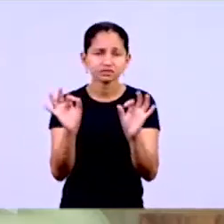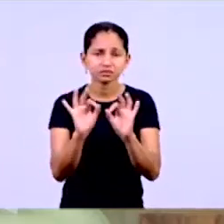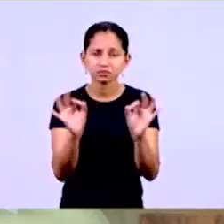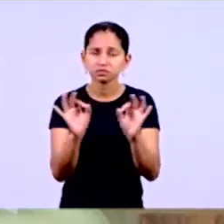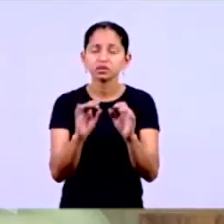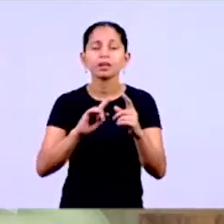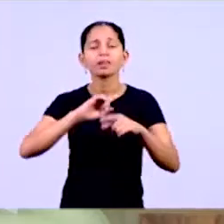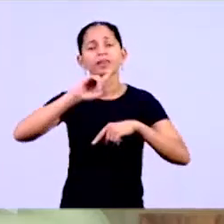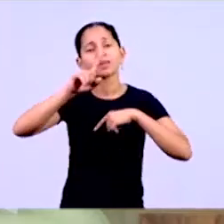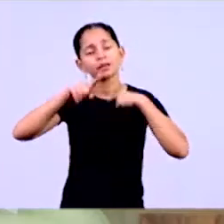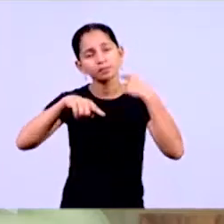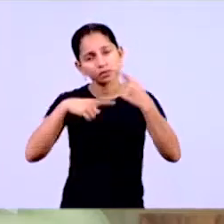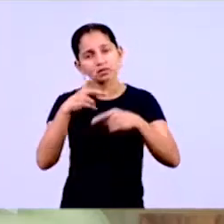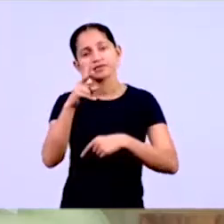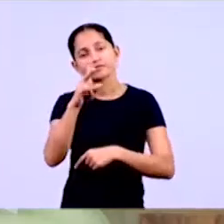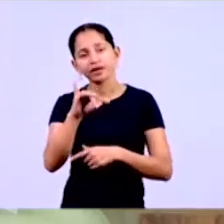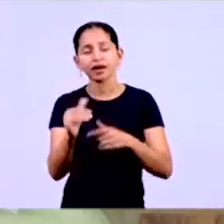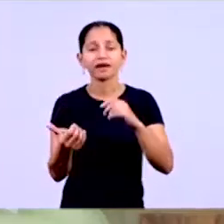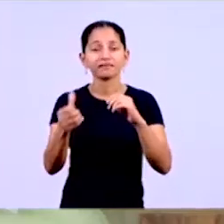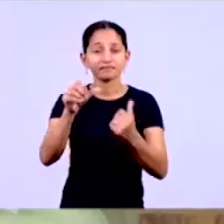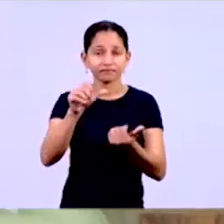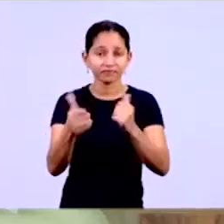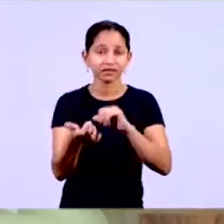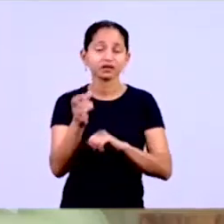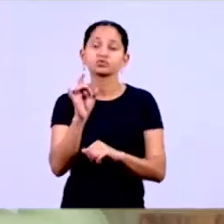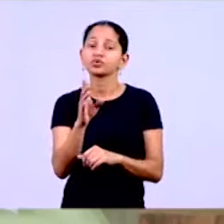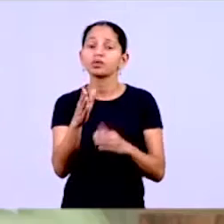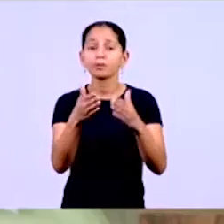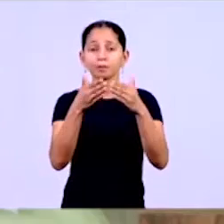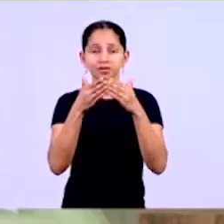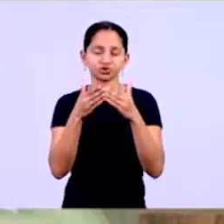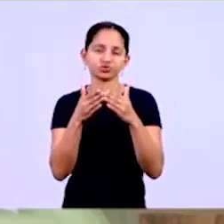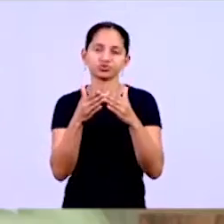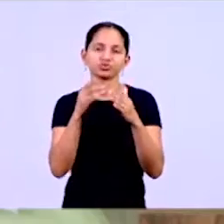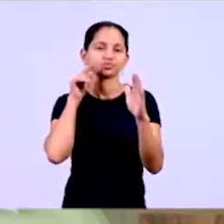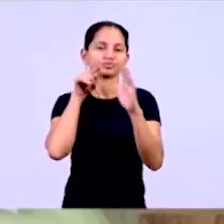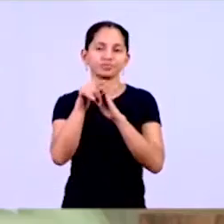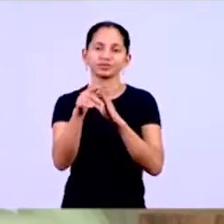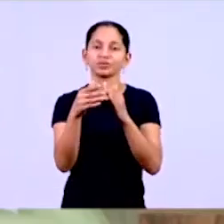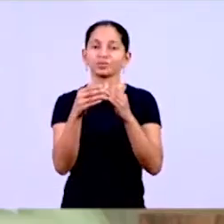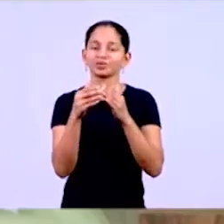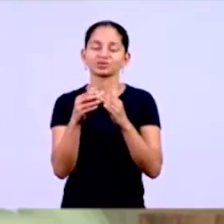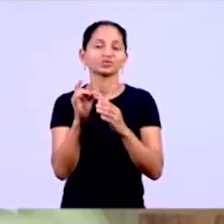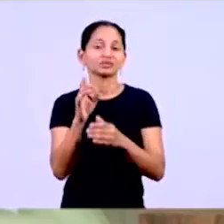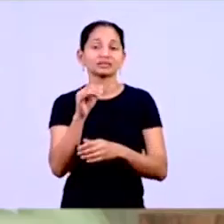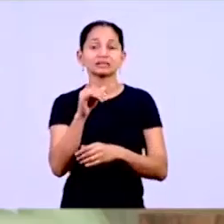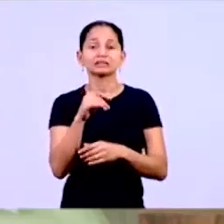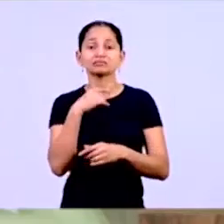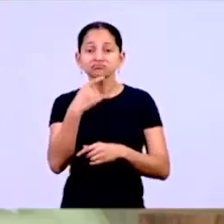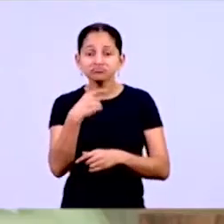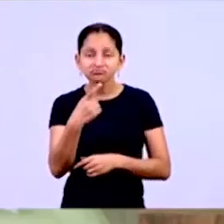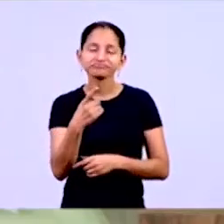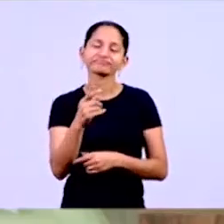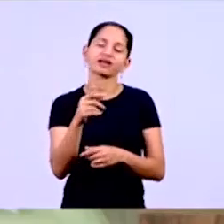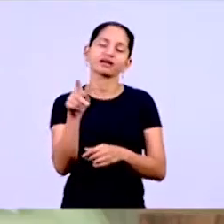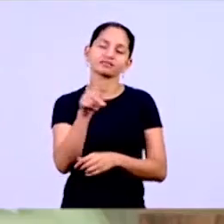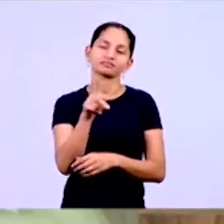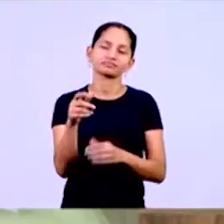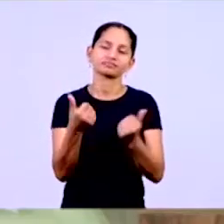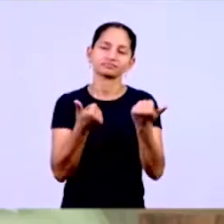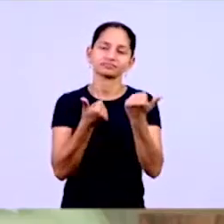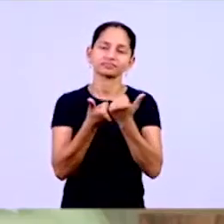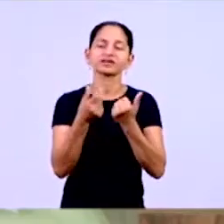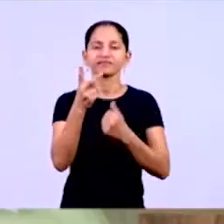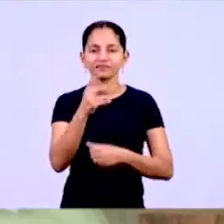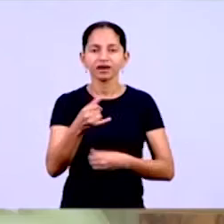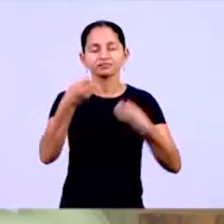vai ser avaliado somente o que está sendo solicitado. E na dúvida, procurem, postem suas dúvidas, que os tutores à distância